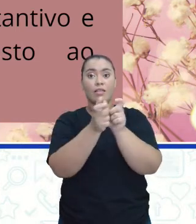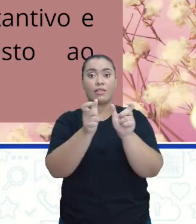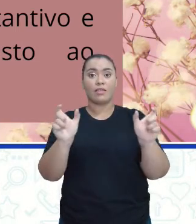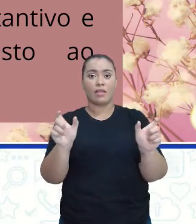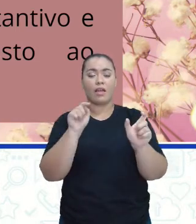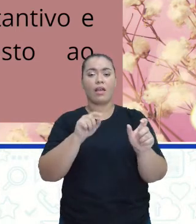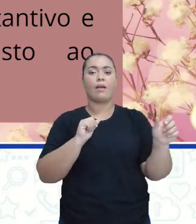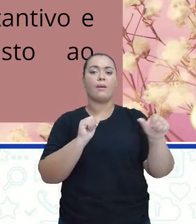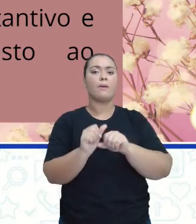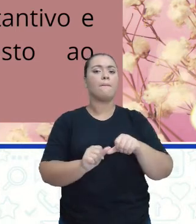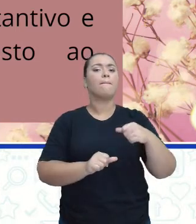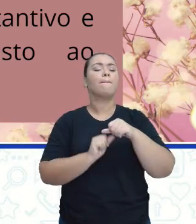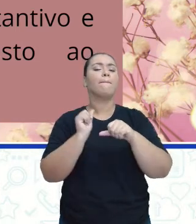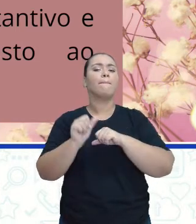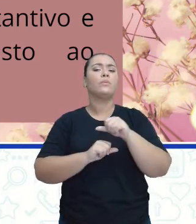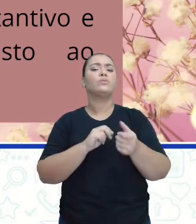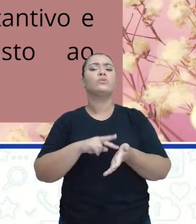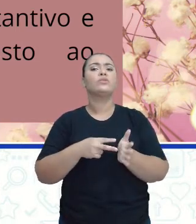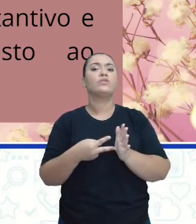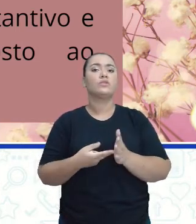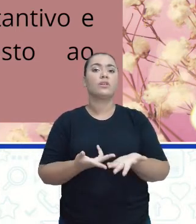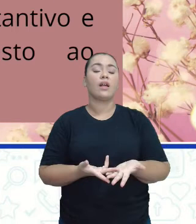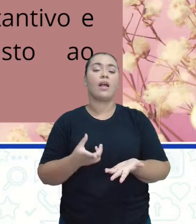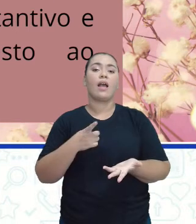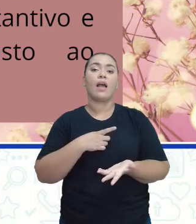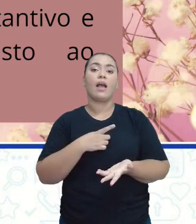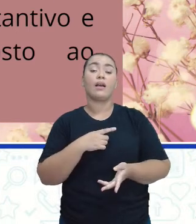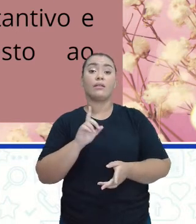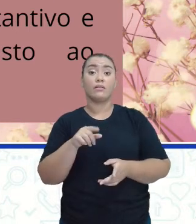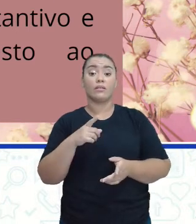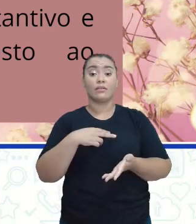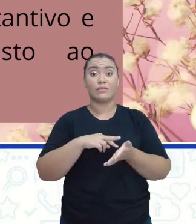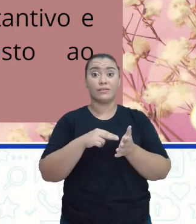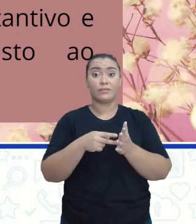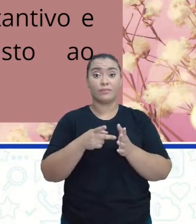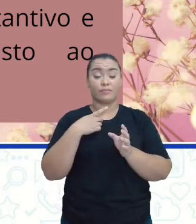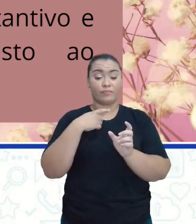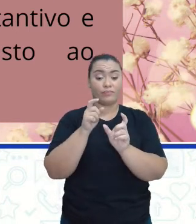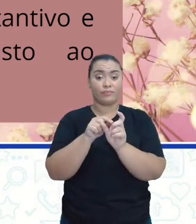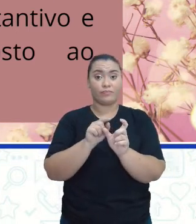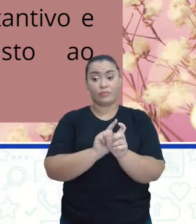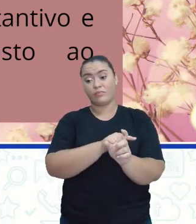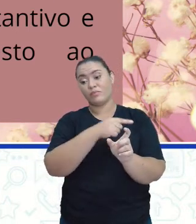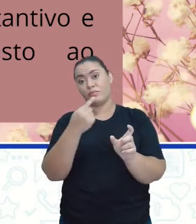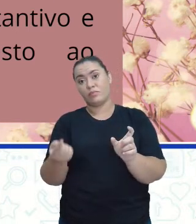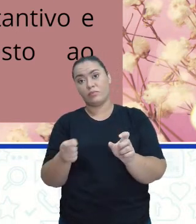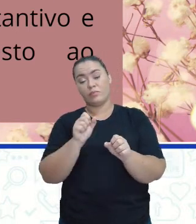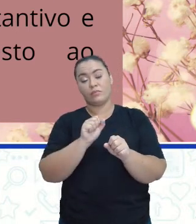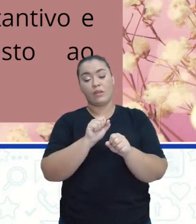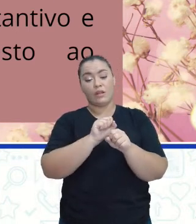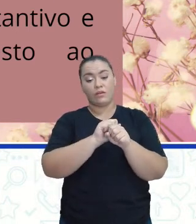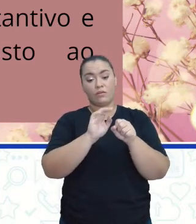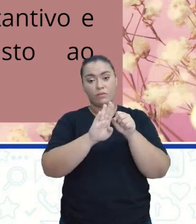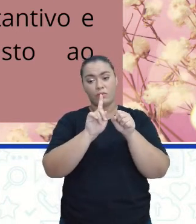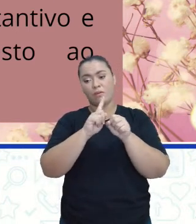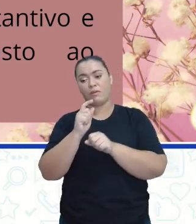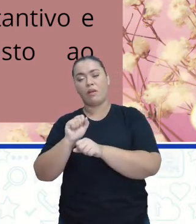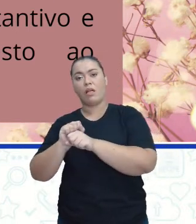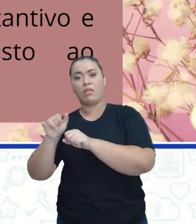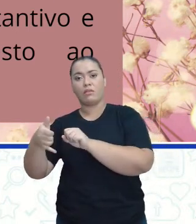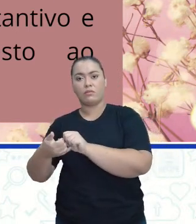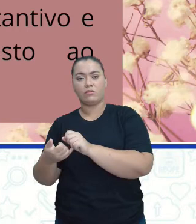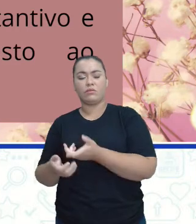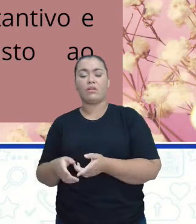seu sentido. Transmite um significado quando pós-posto, ou seja, depois do substantivo, e